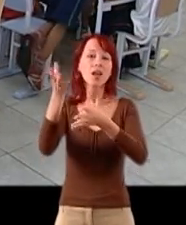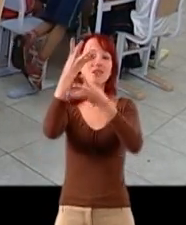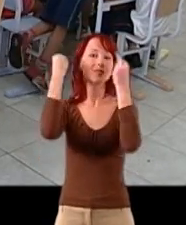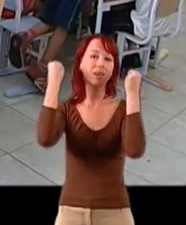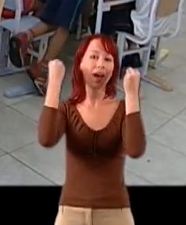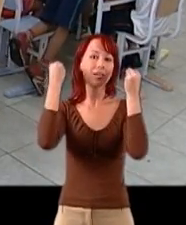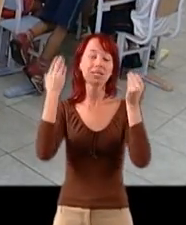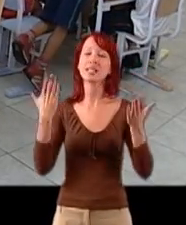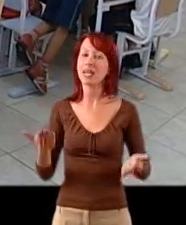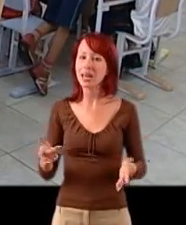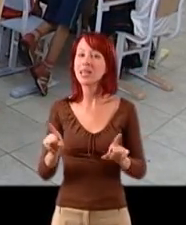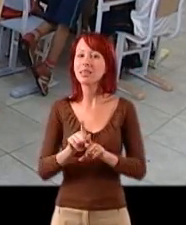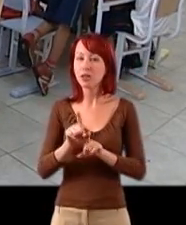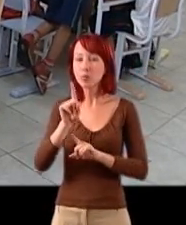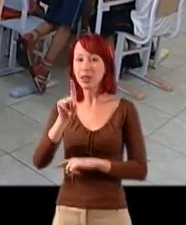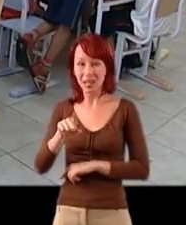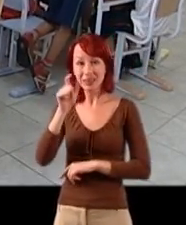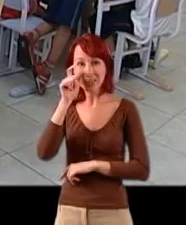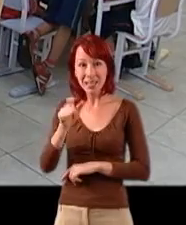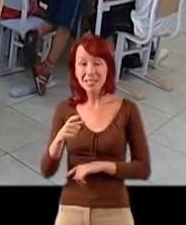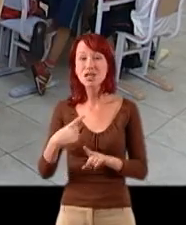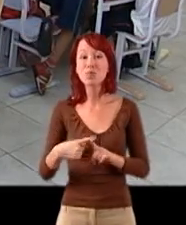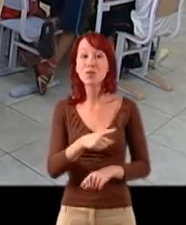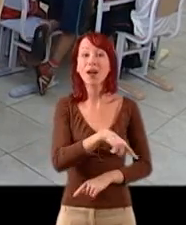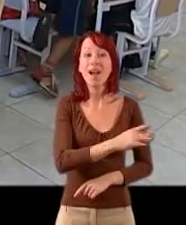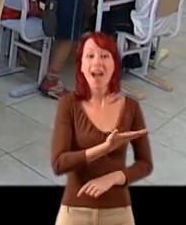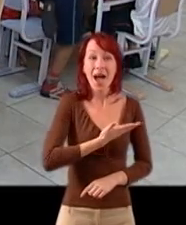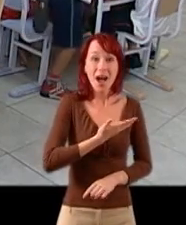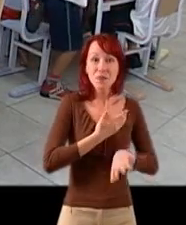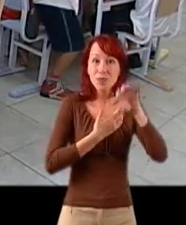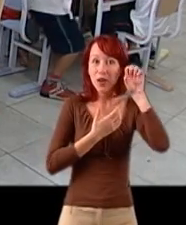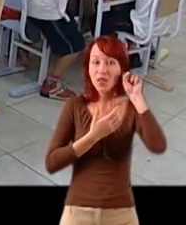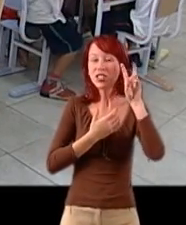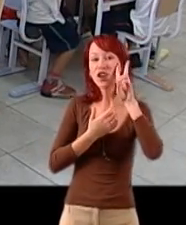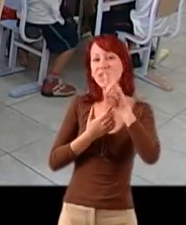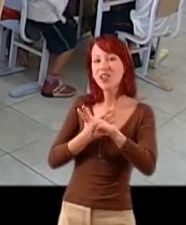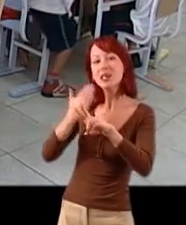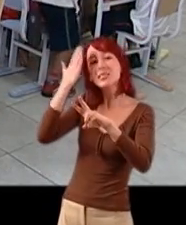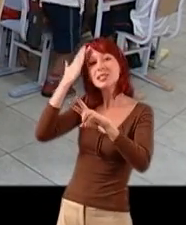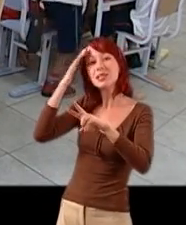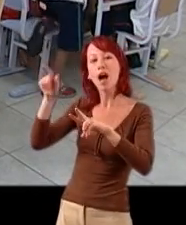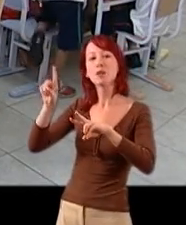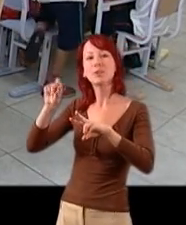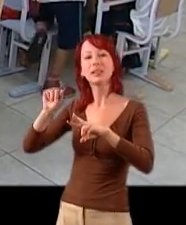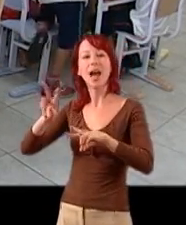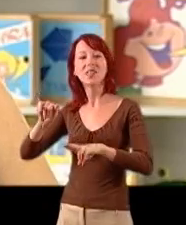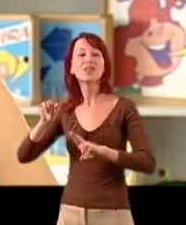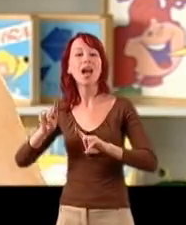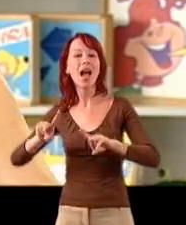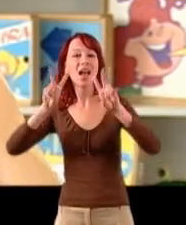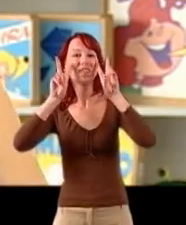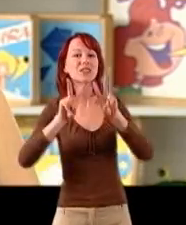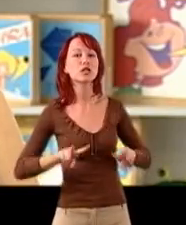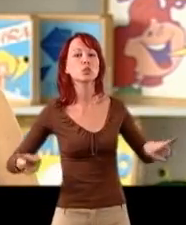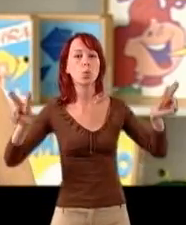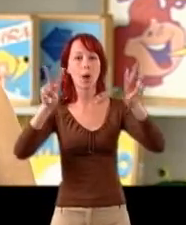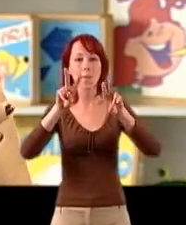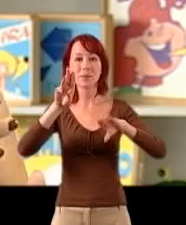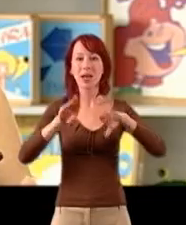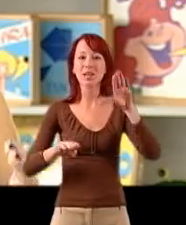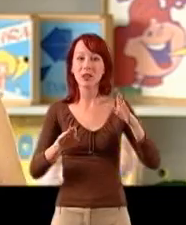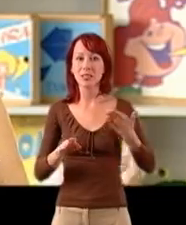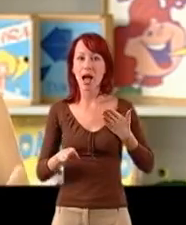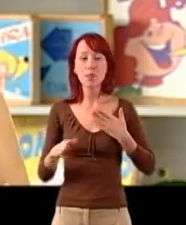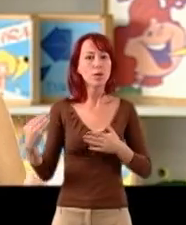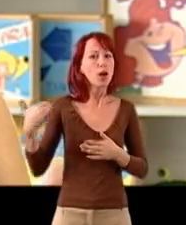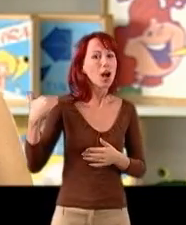interessante que as crianças também, elas se concentram e sabem que ele é pelo visual. Então, eles futucam, né? Quando eu estou